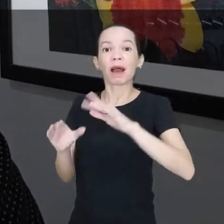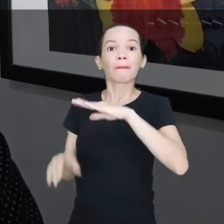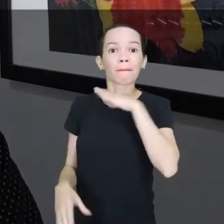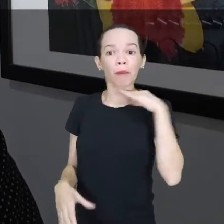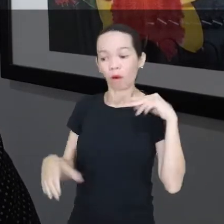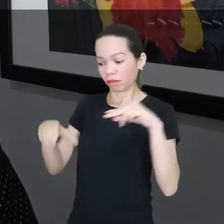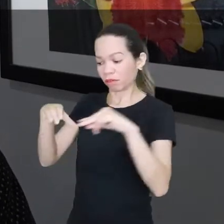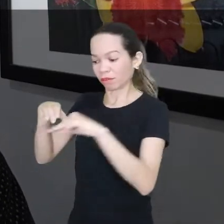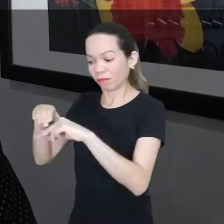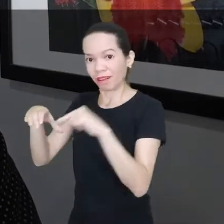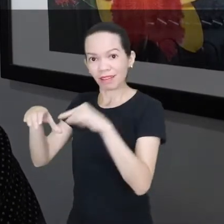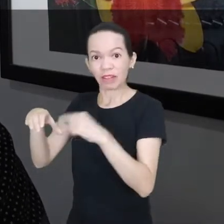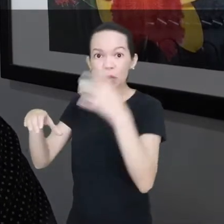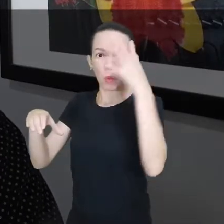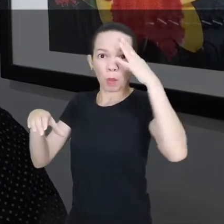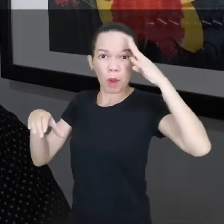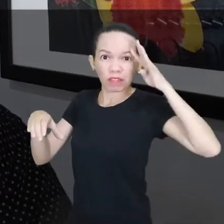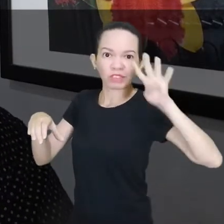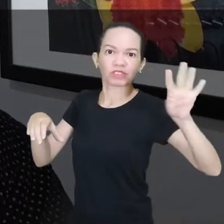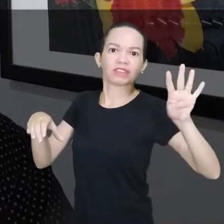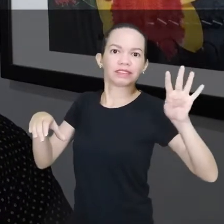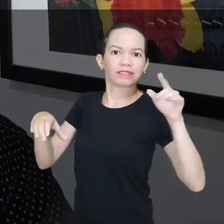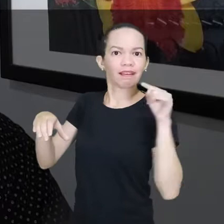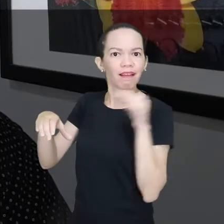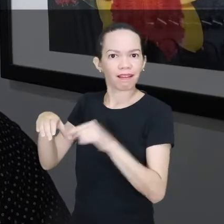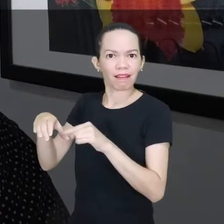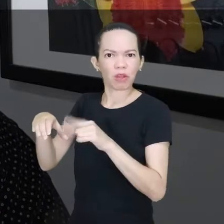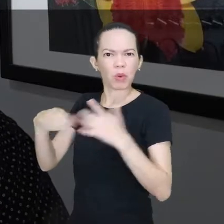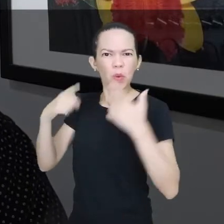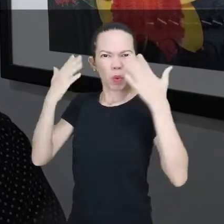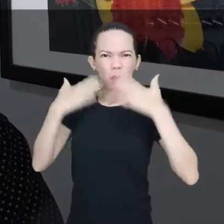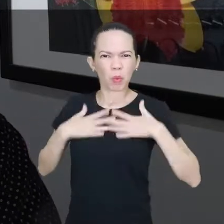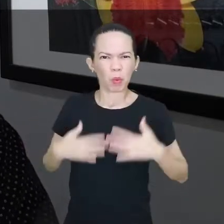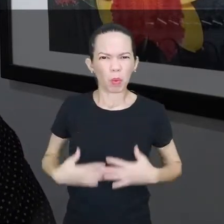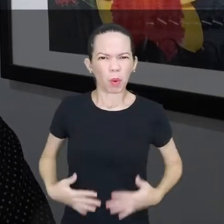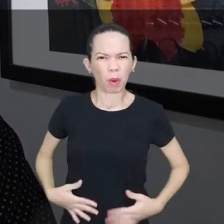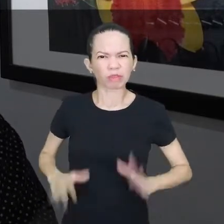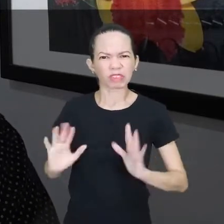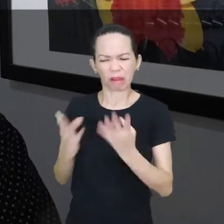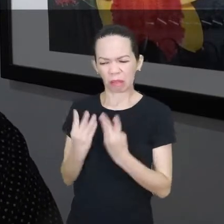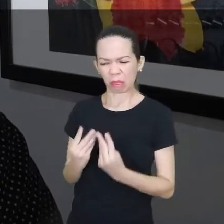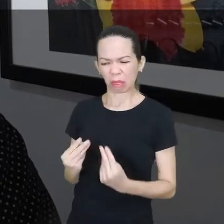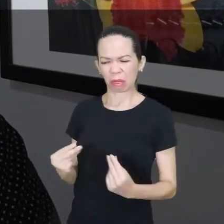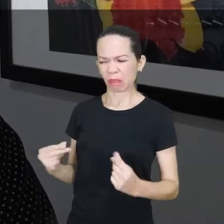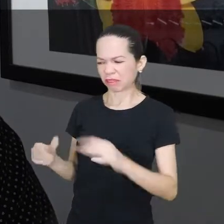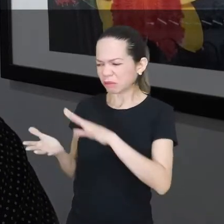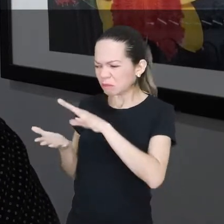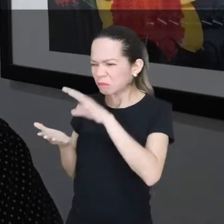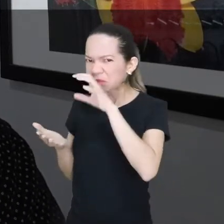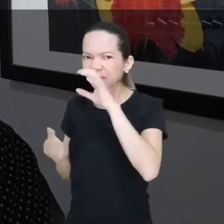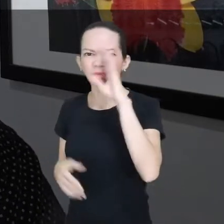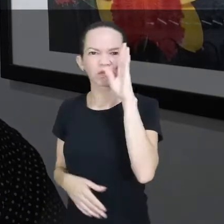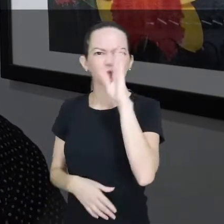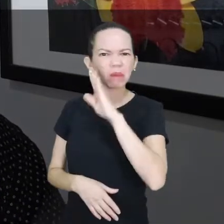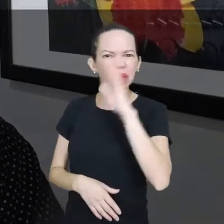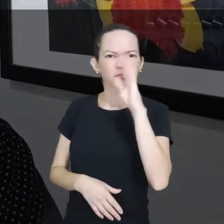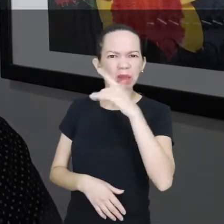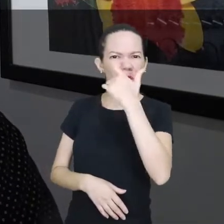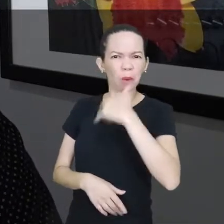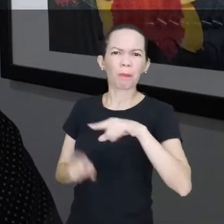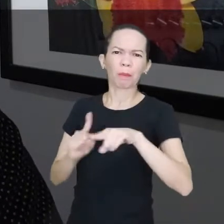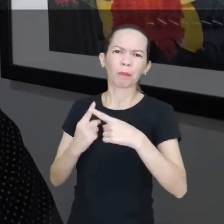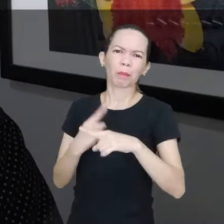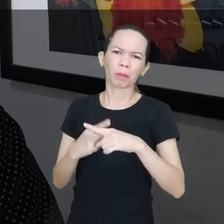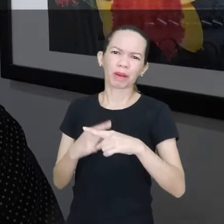seja, 4 dias naquela região, ele já estava em decomposição, seu corpo já estava cheirando mal, era um estado